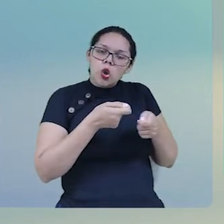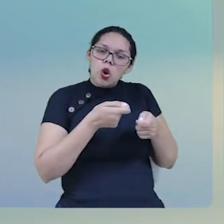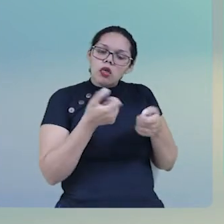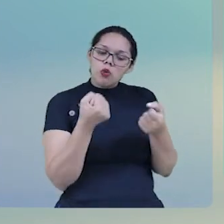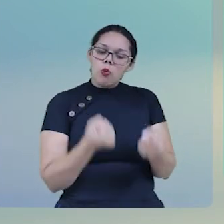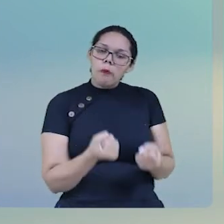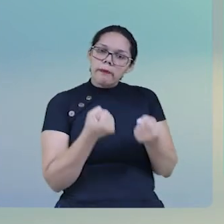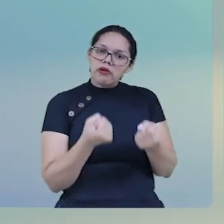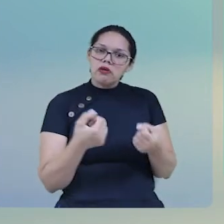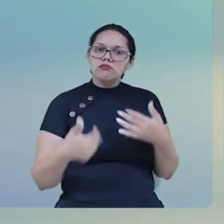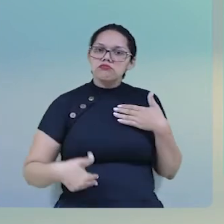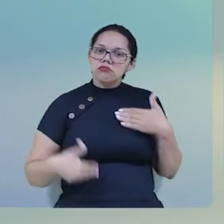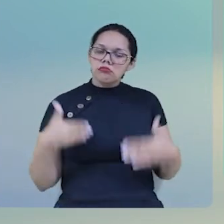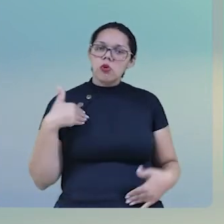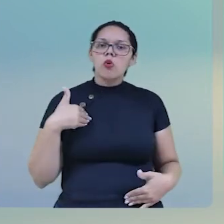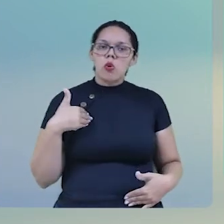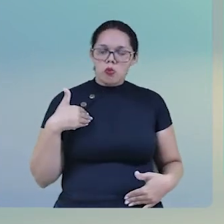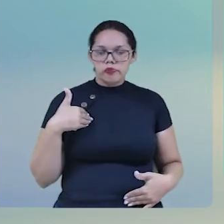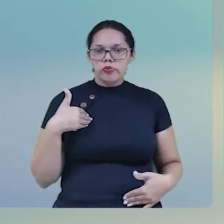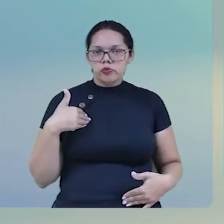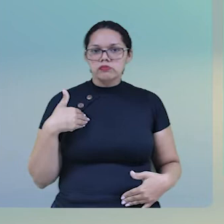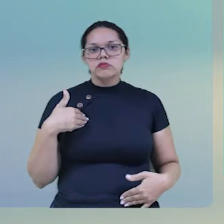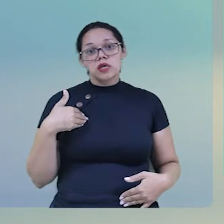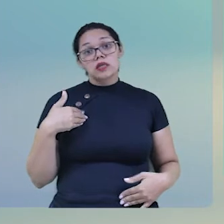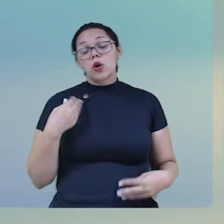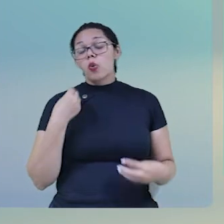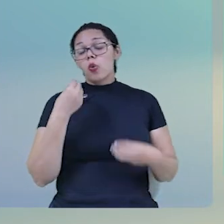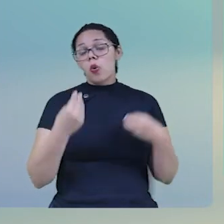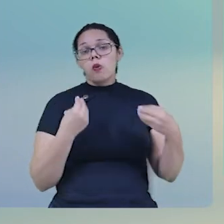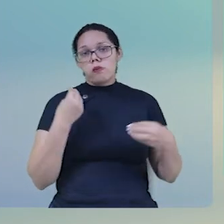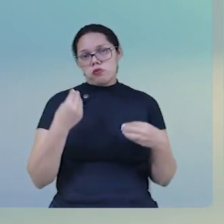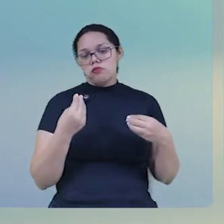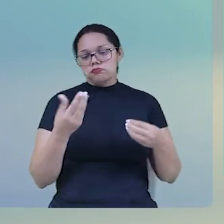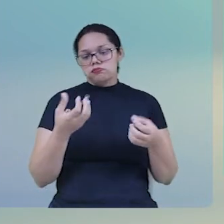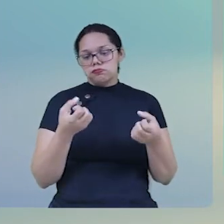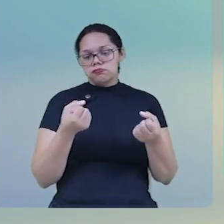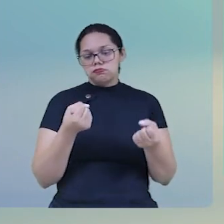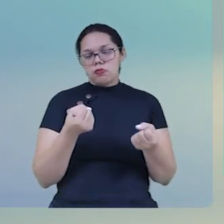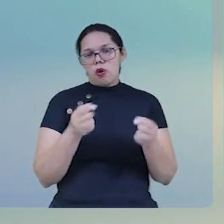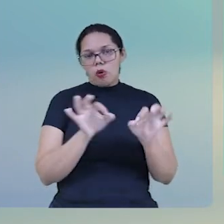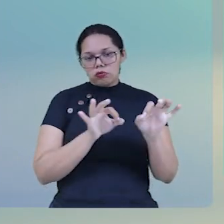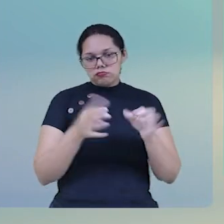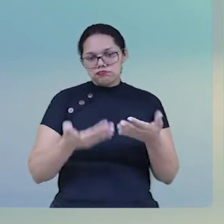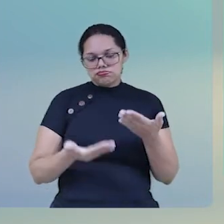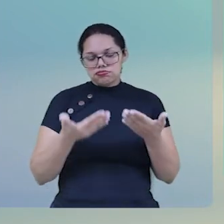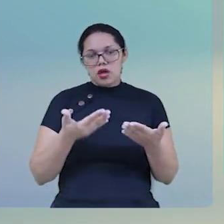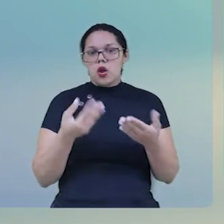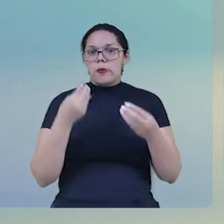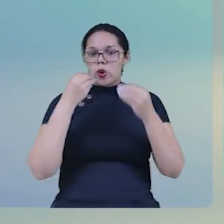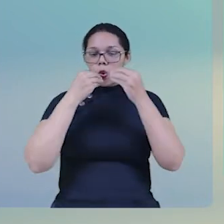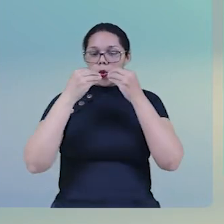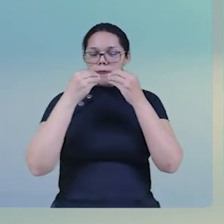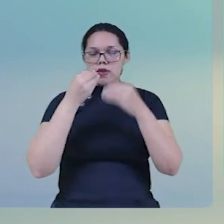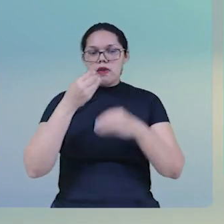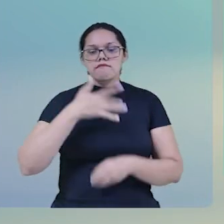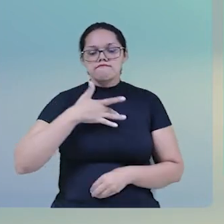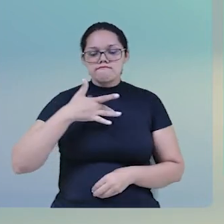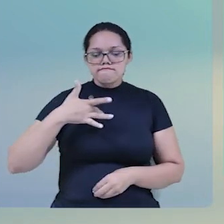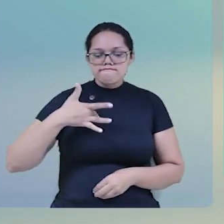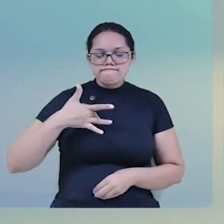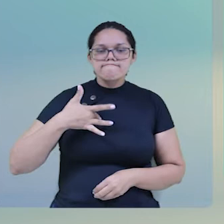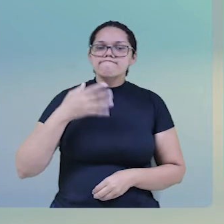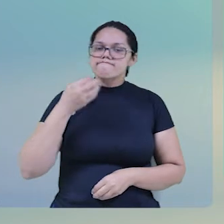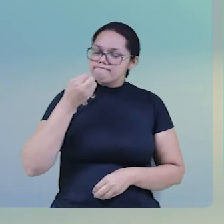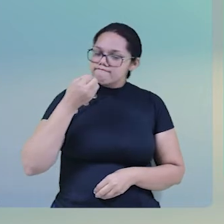Para eu manter o meu peso adequado, eu tenho que mudar os meus hábitos alimentares. eu tenho que me alimentar bem e tenho